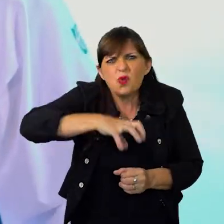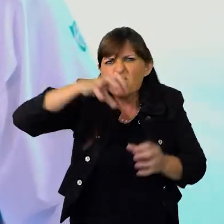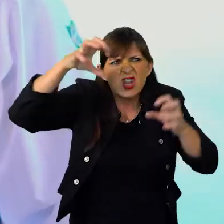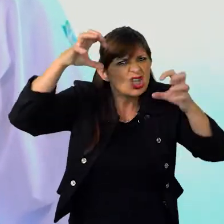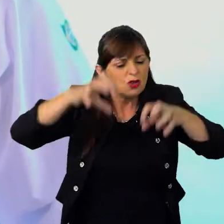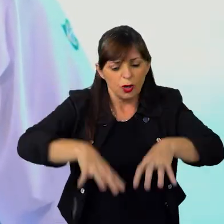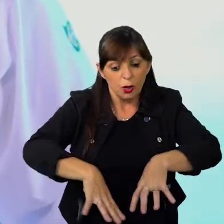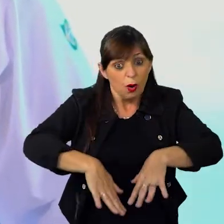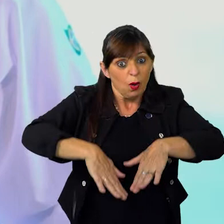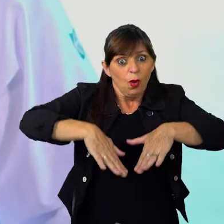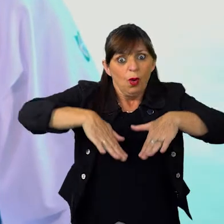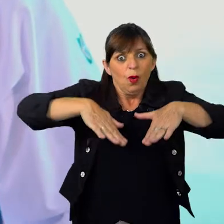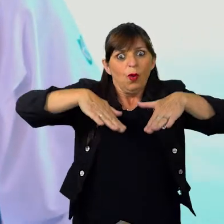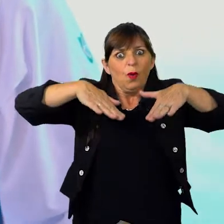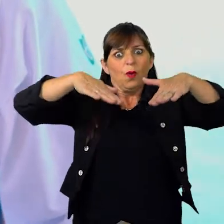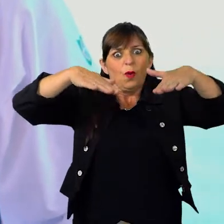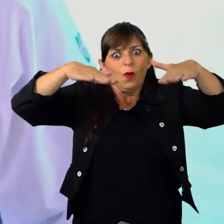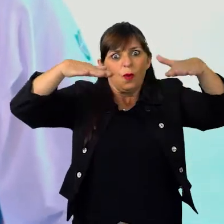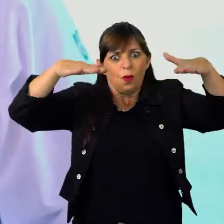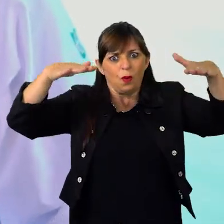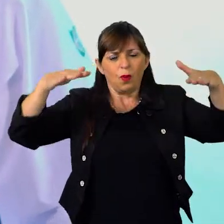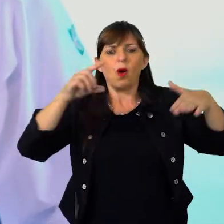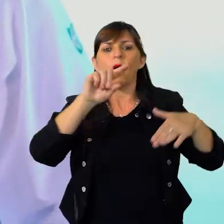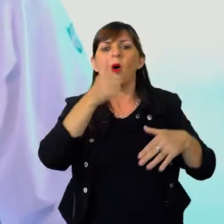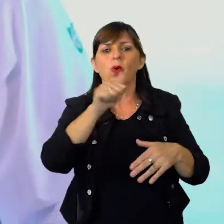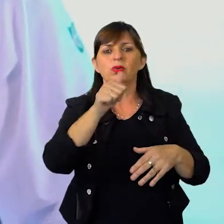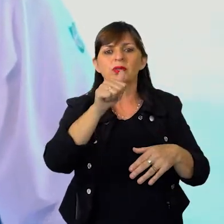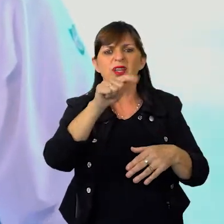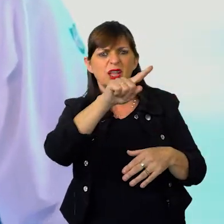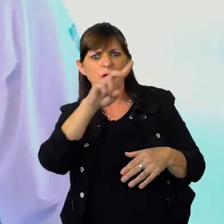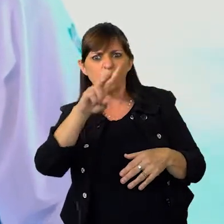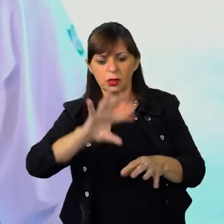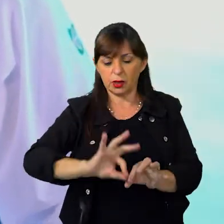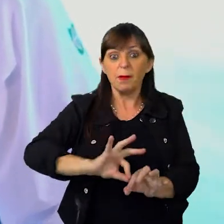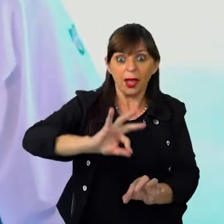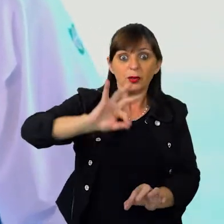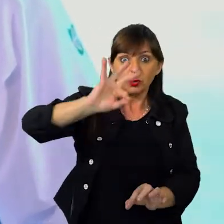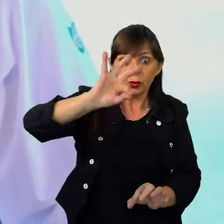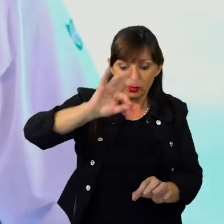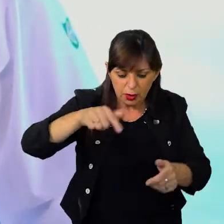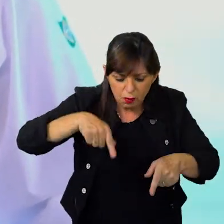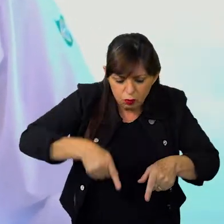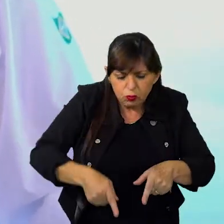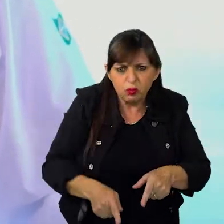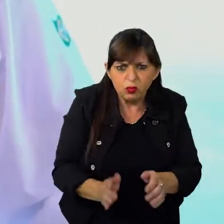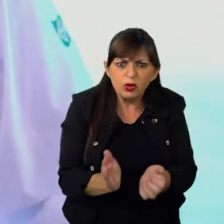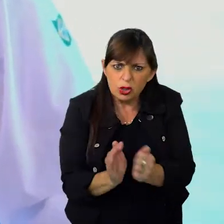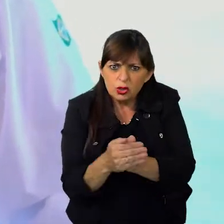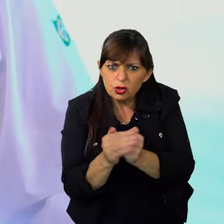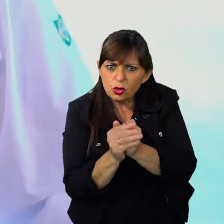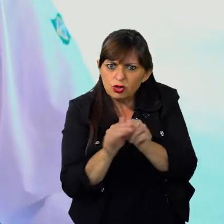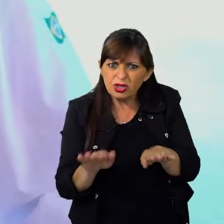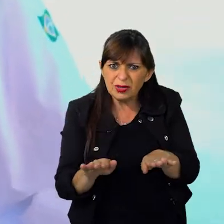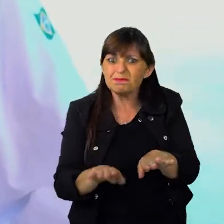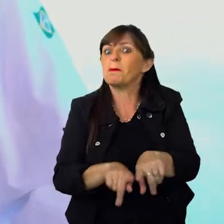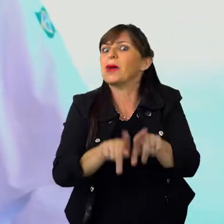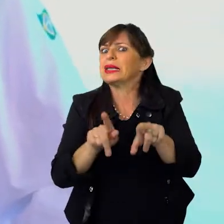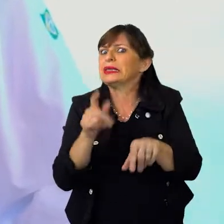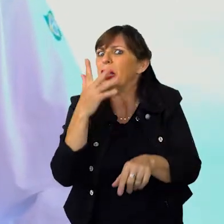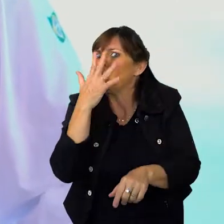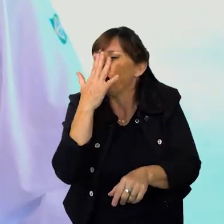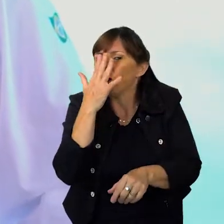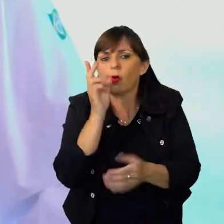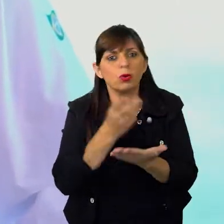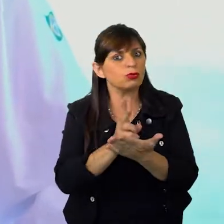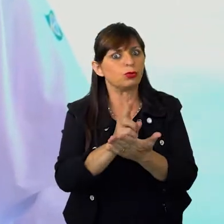cobrisse o salto com onze doze metros é ele tinha um ponto ali muito perigoso era um